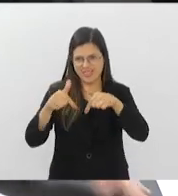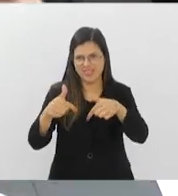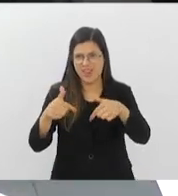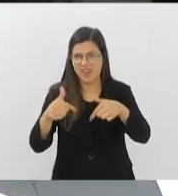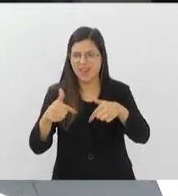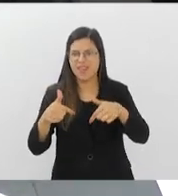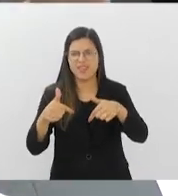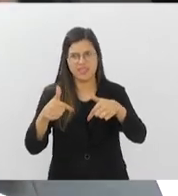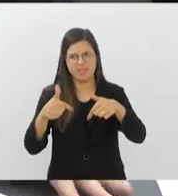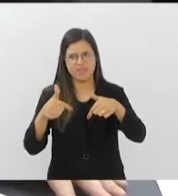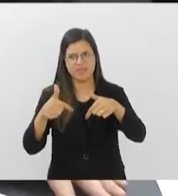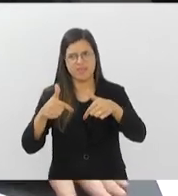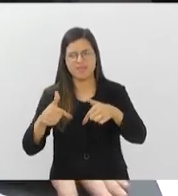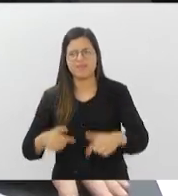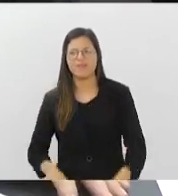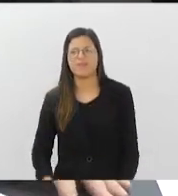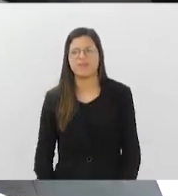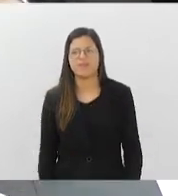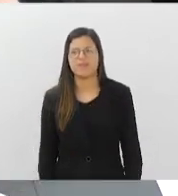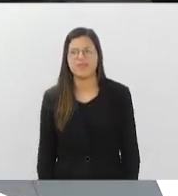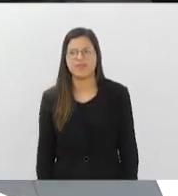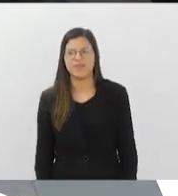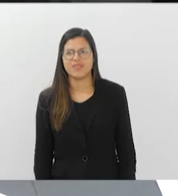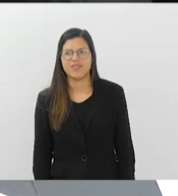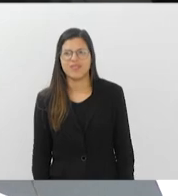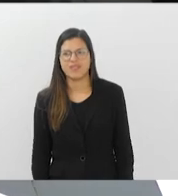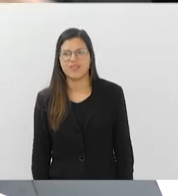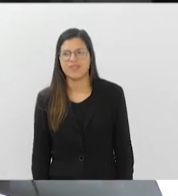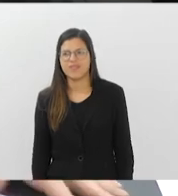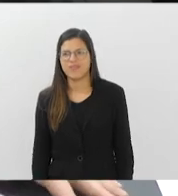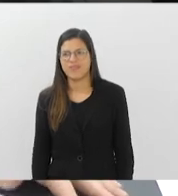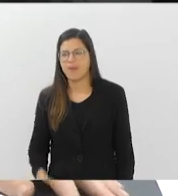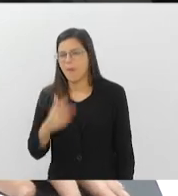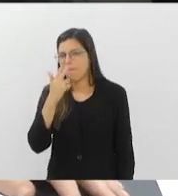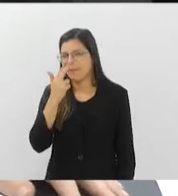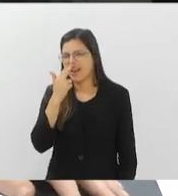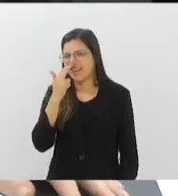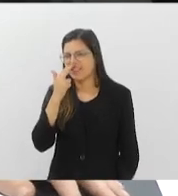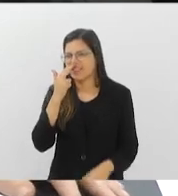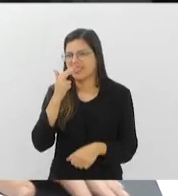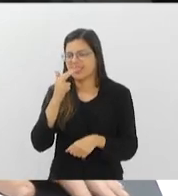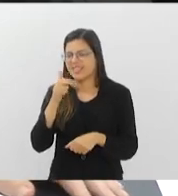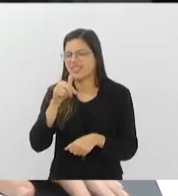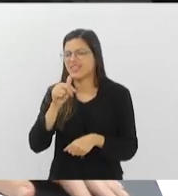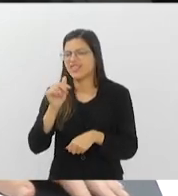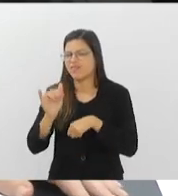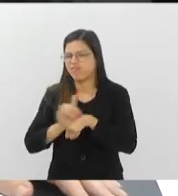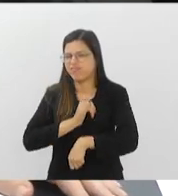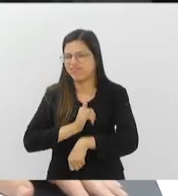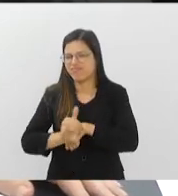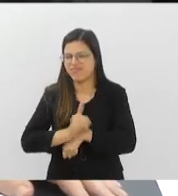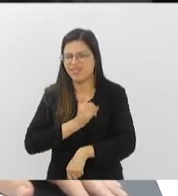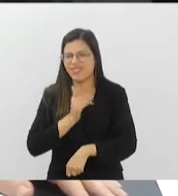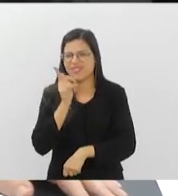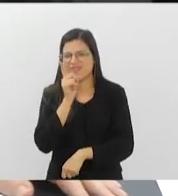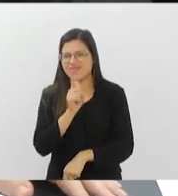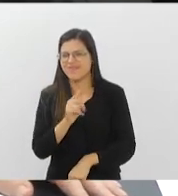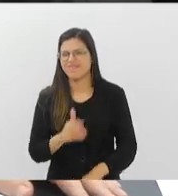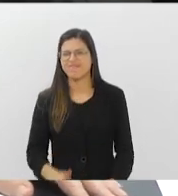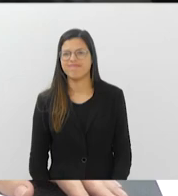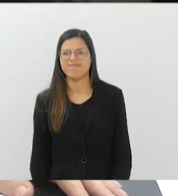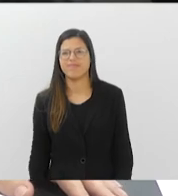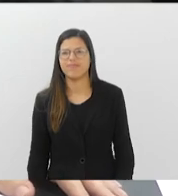Os nosocômios, ele tirou do bolso, do colete. Bom, é que